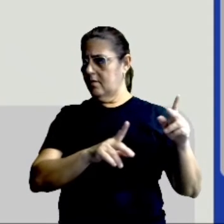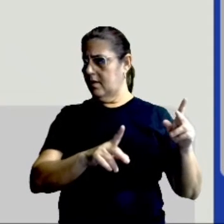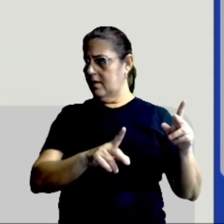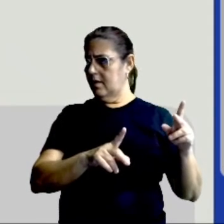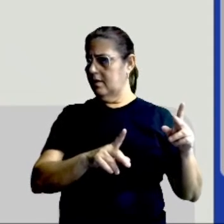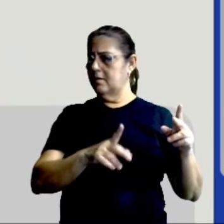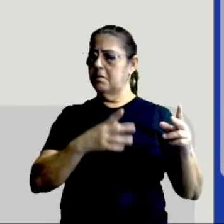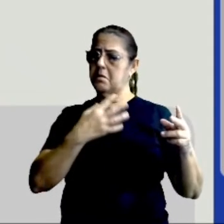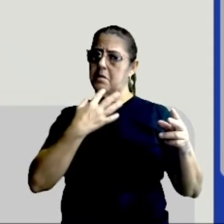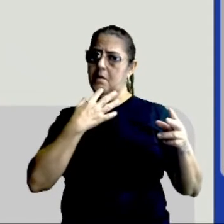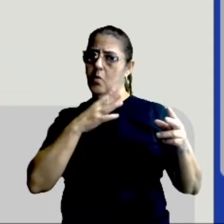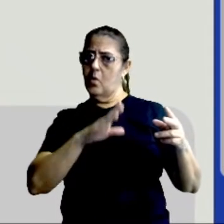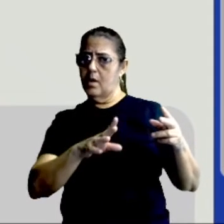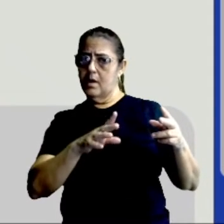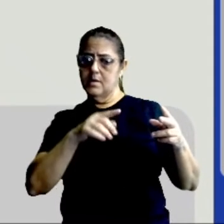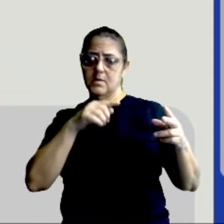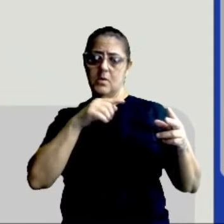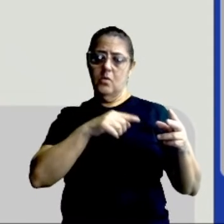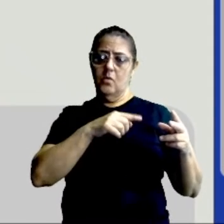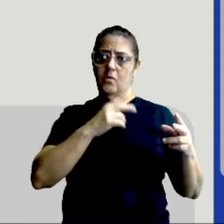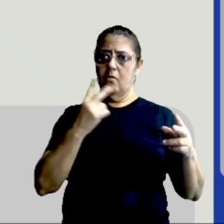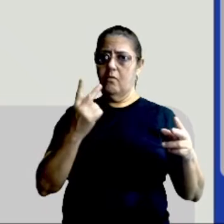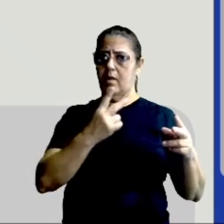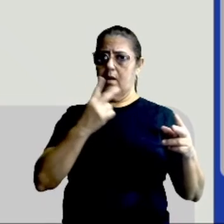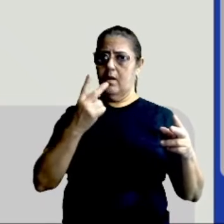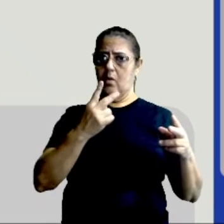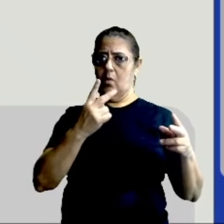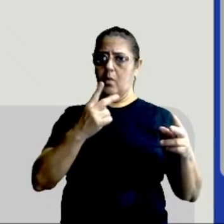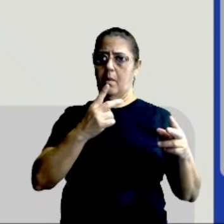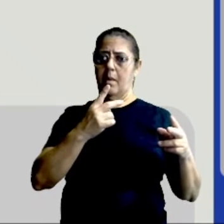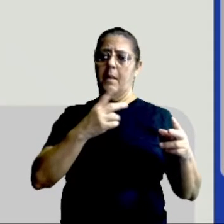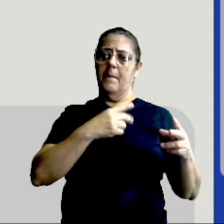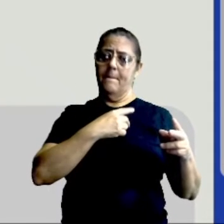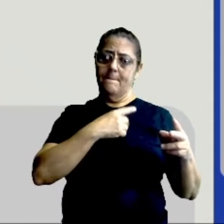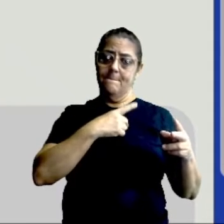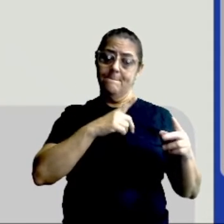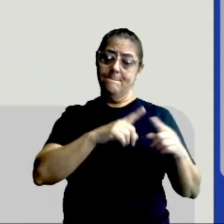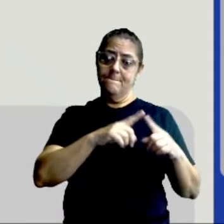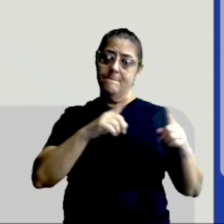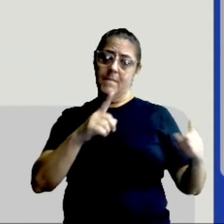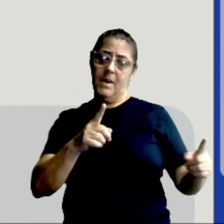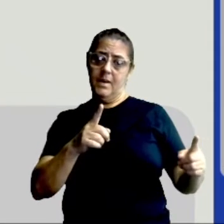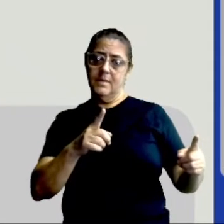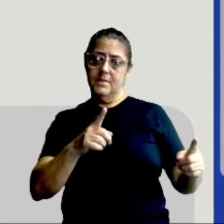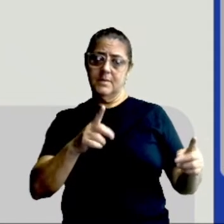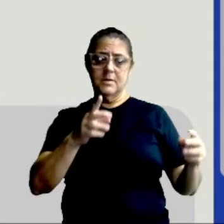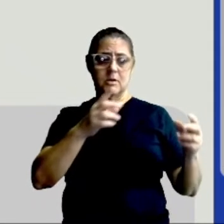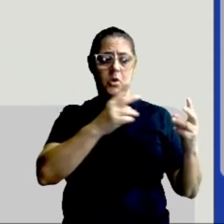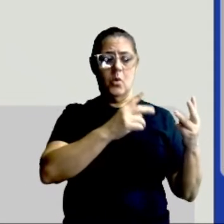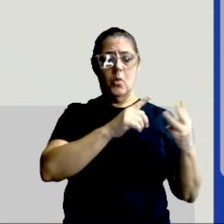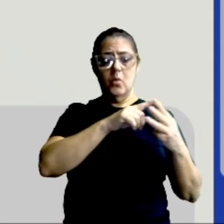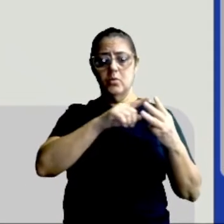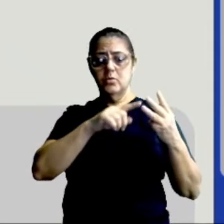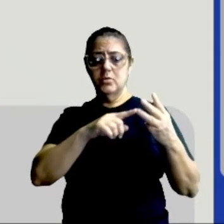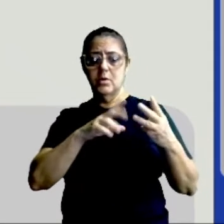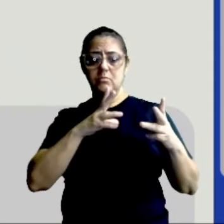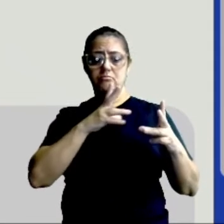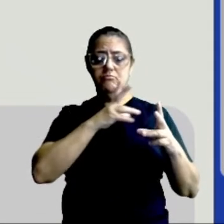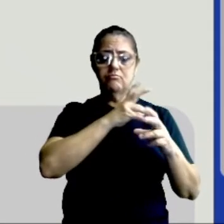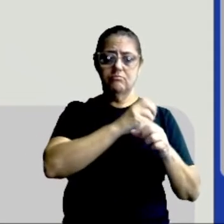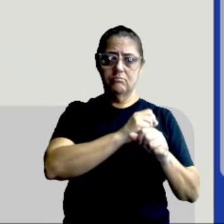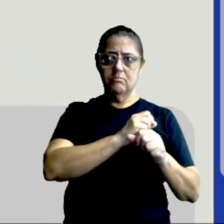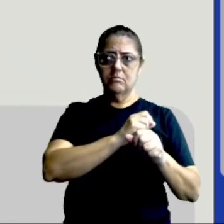Então, o peso de cada um é o mesmo. E aí, a gente pode escrever assim, ó. Do lado de cá, a gente